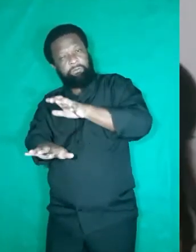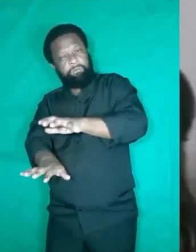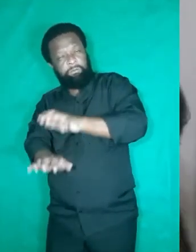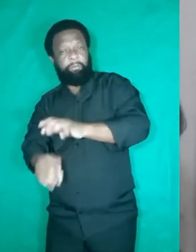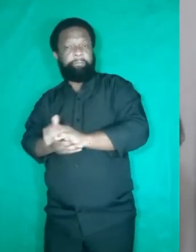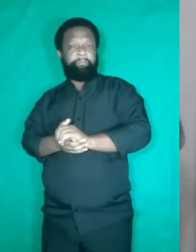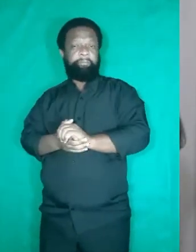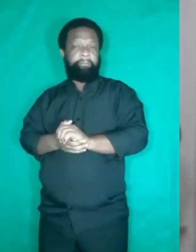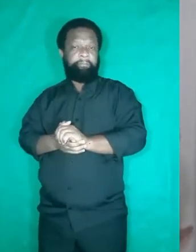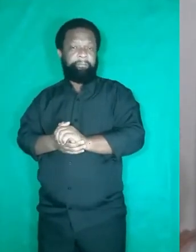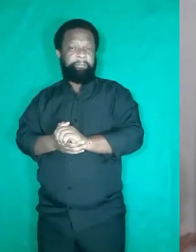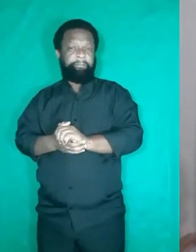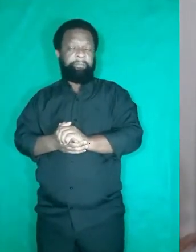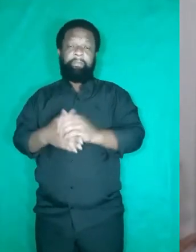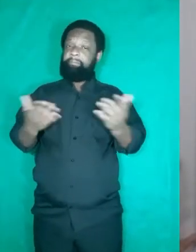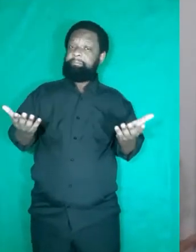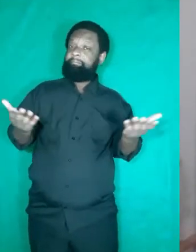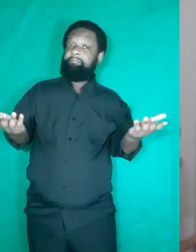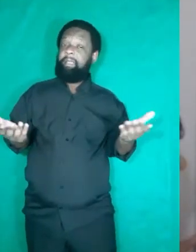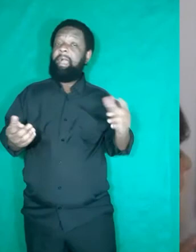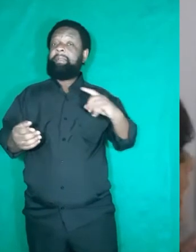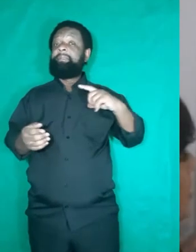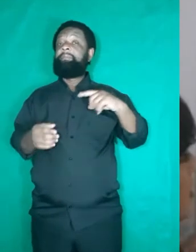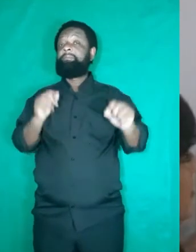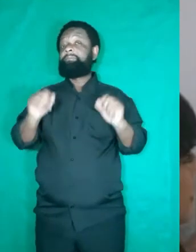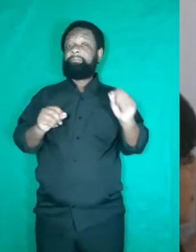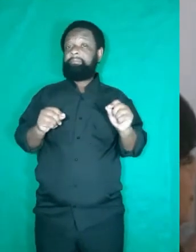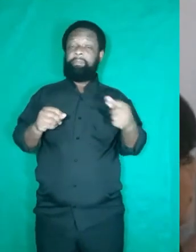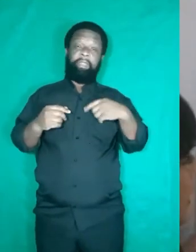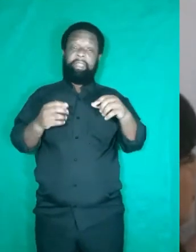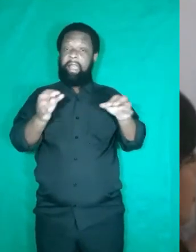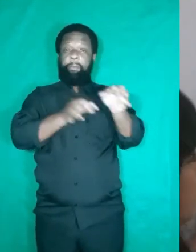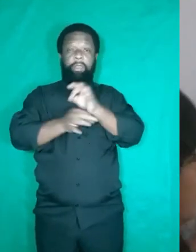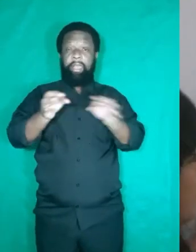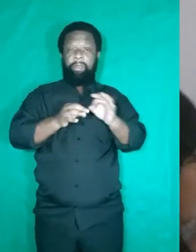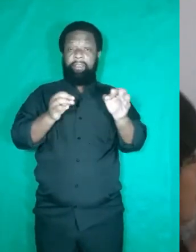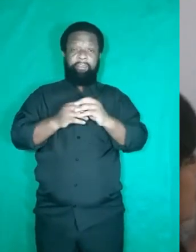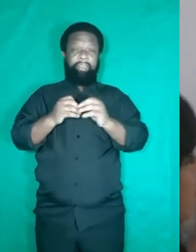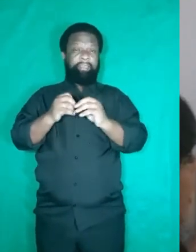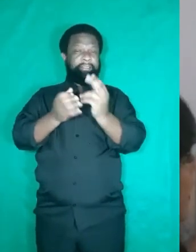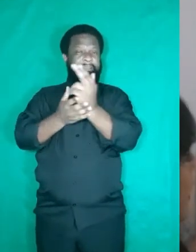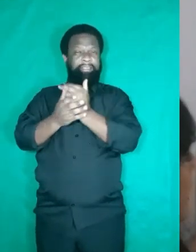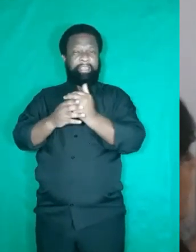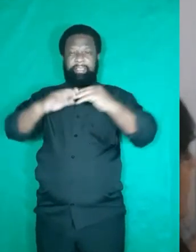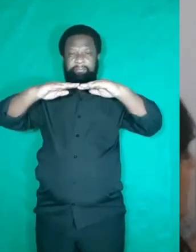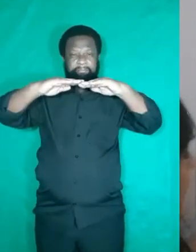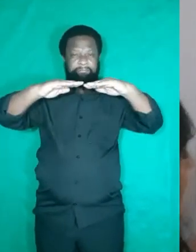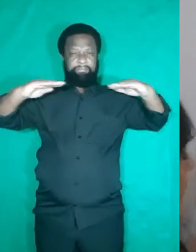para baixo. E aí, na verdade, essa molécula ela não fica com essa